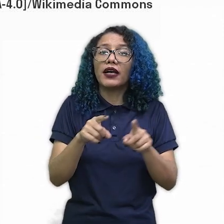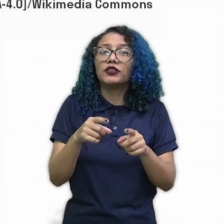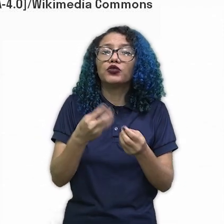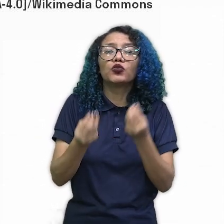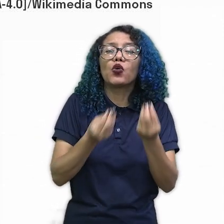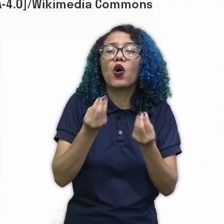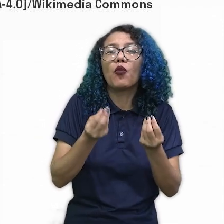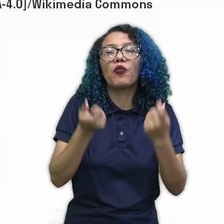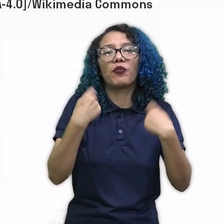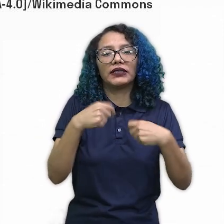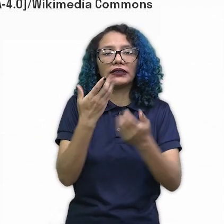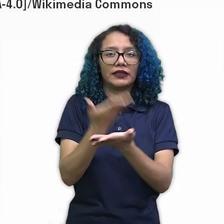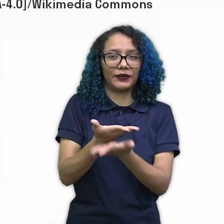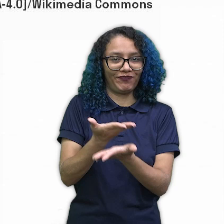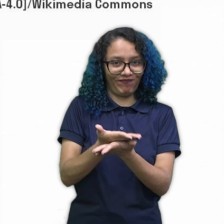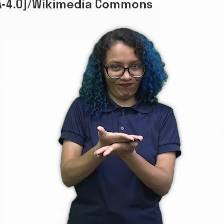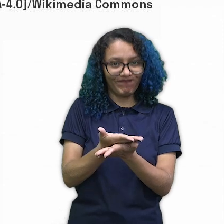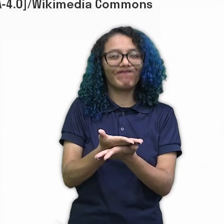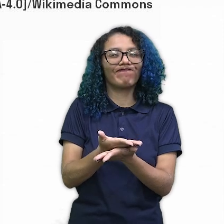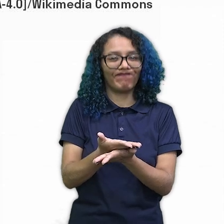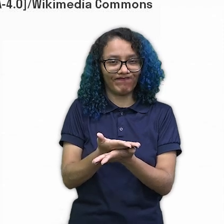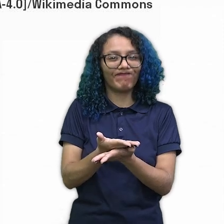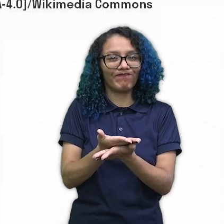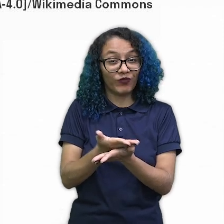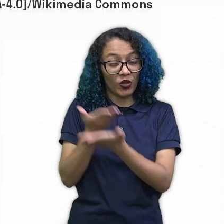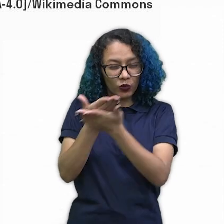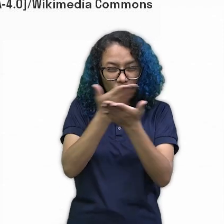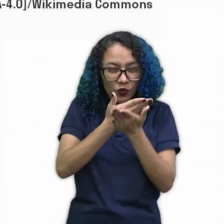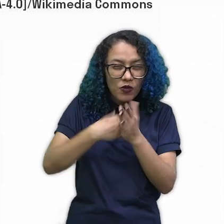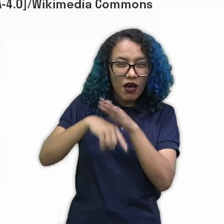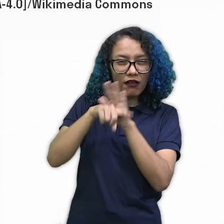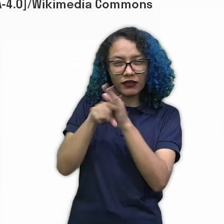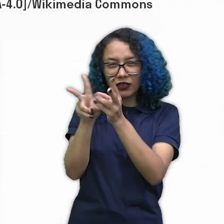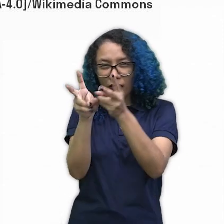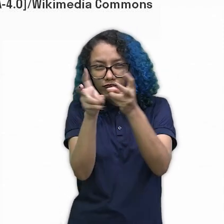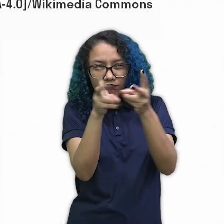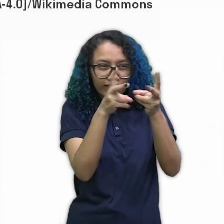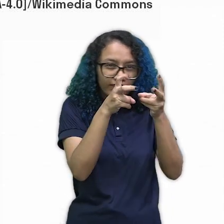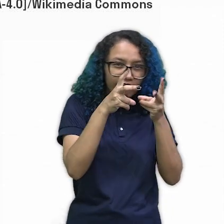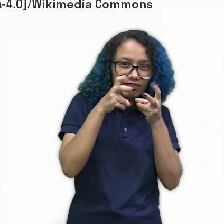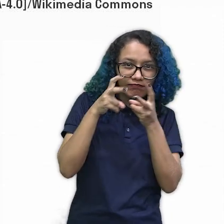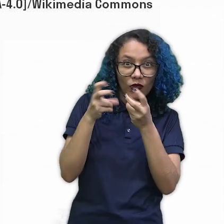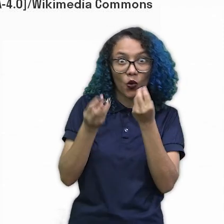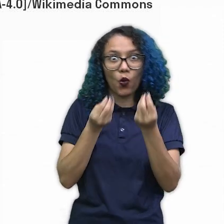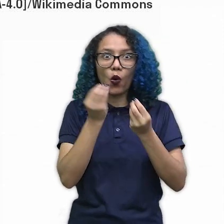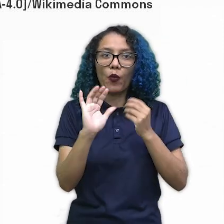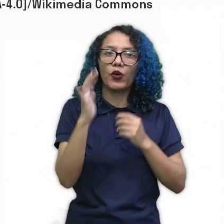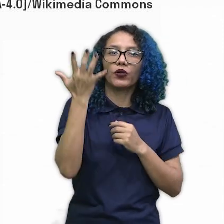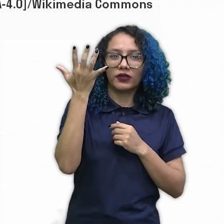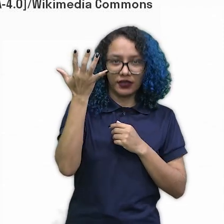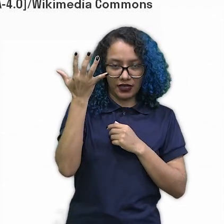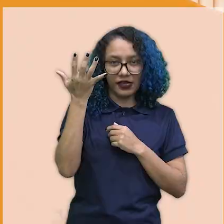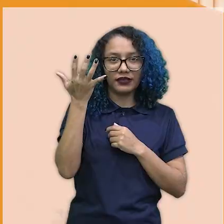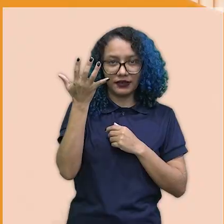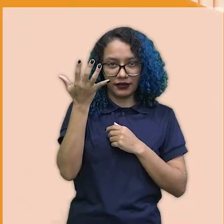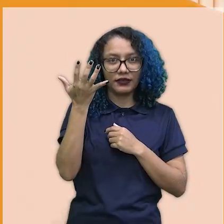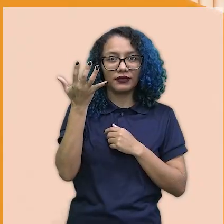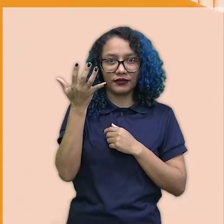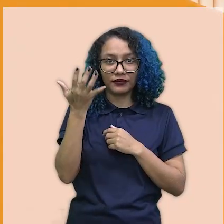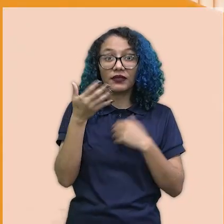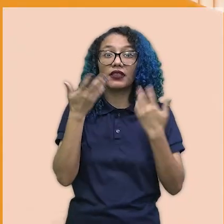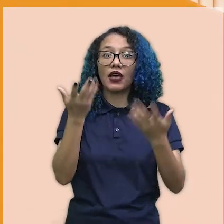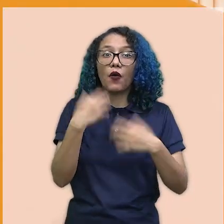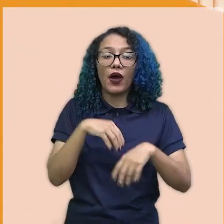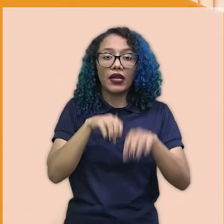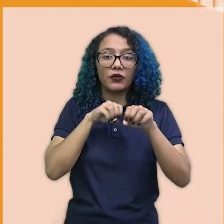estudar, nós precisamos perceber, né? O letramento, nesse momento